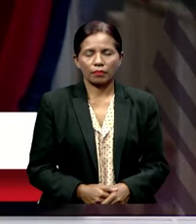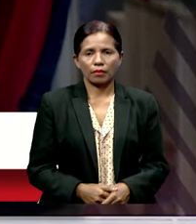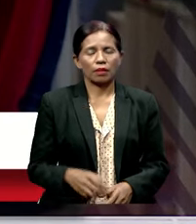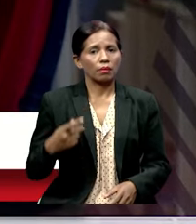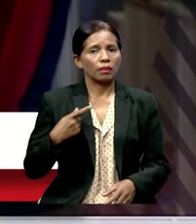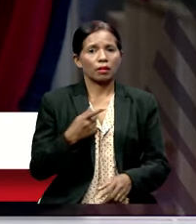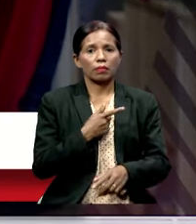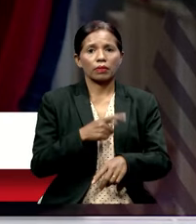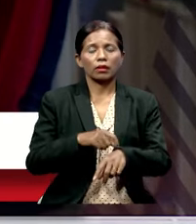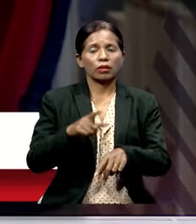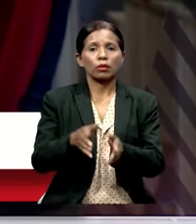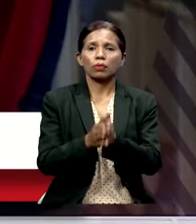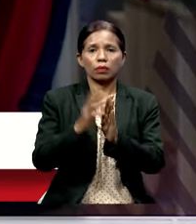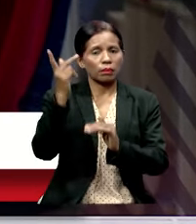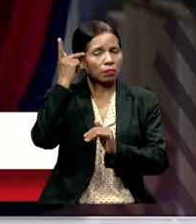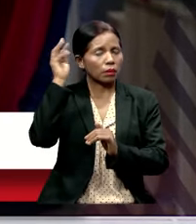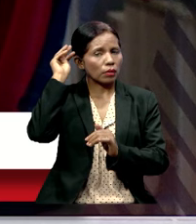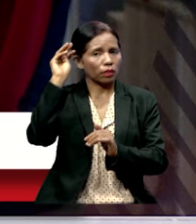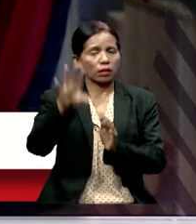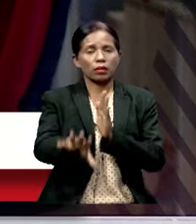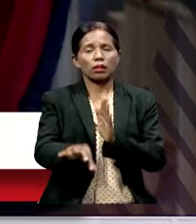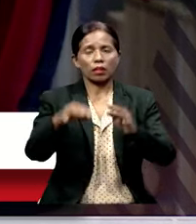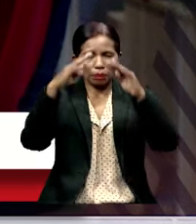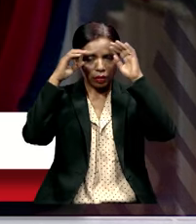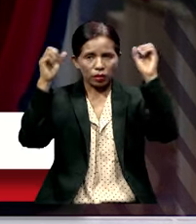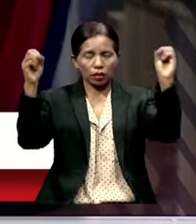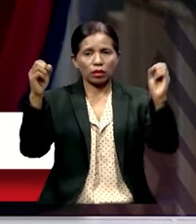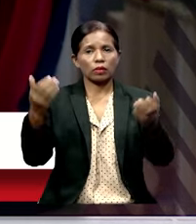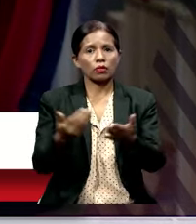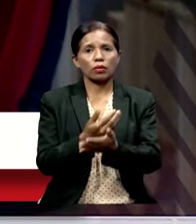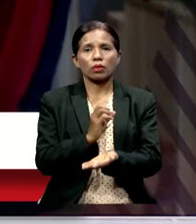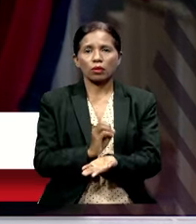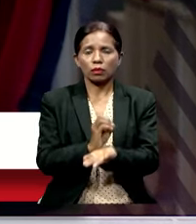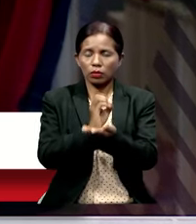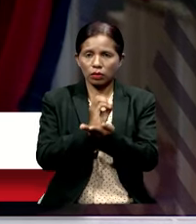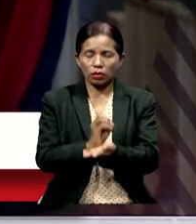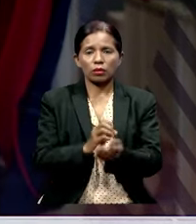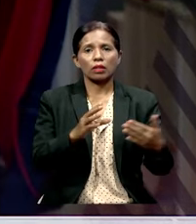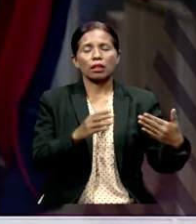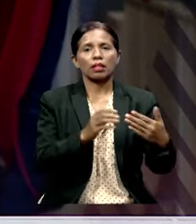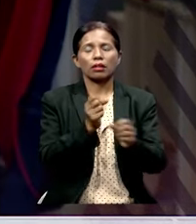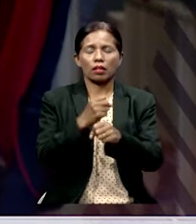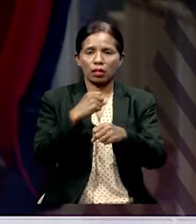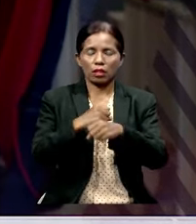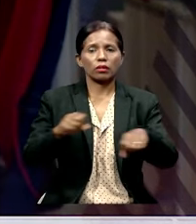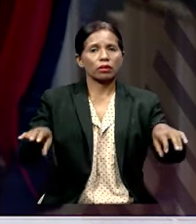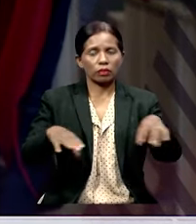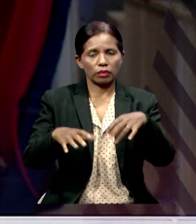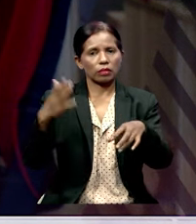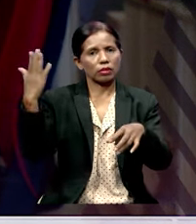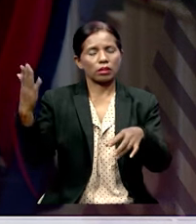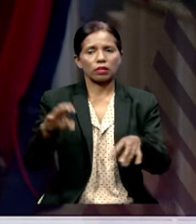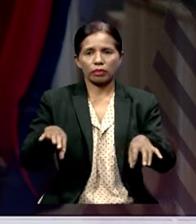Parlamento Nacional Russo, primeiro-ministro, autonomia presidente da autoridade Fon Raiowa, onde normaliza funcionamento